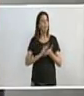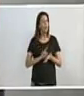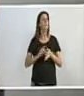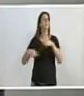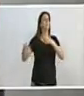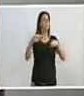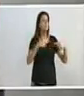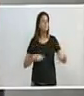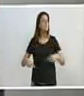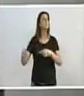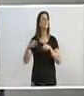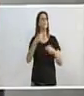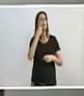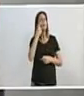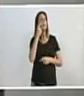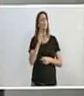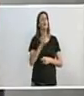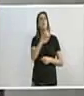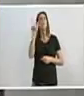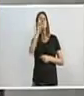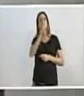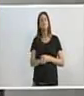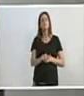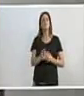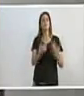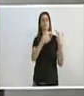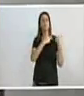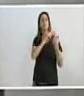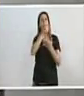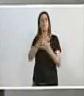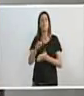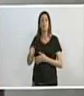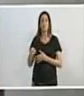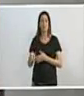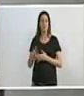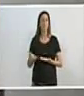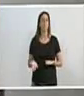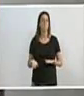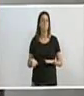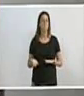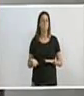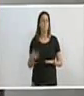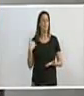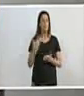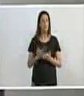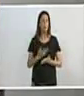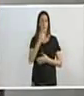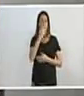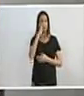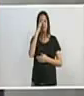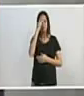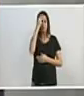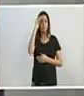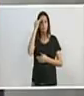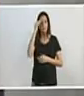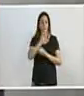deixar de penalizar o segmento que mais precisa do transporte coletivo. Não deu para entender ainda? Vou explicar.